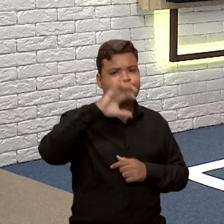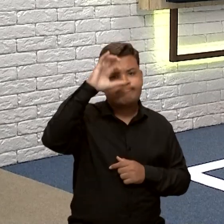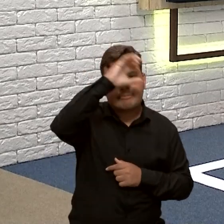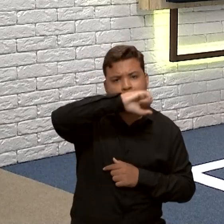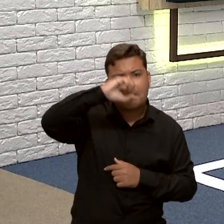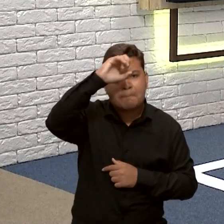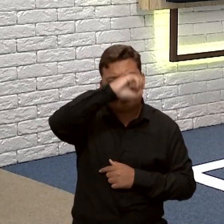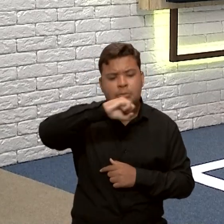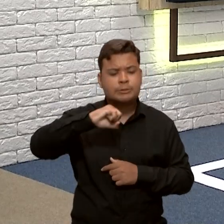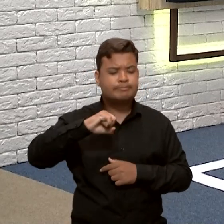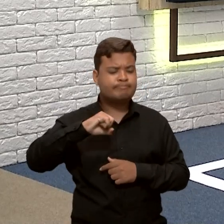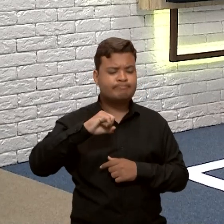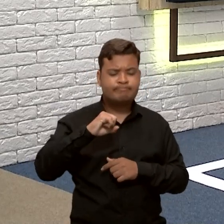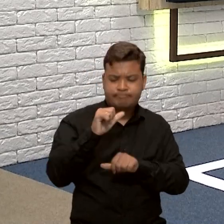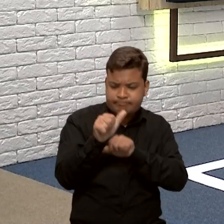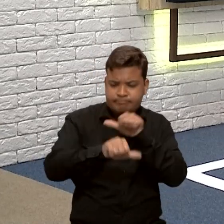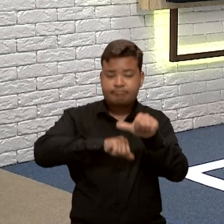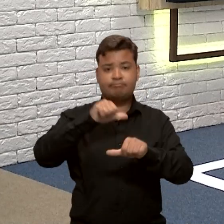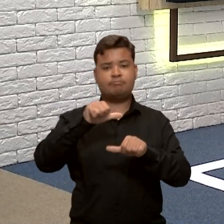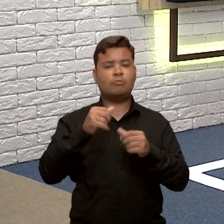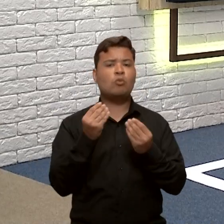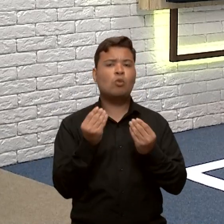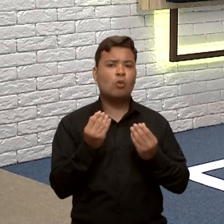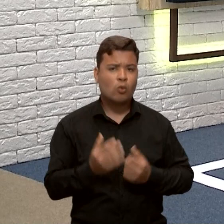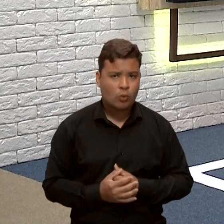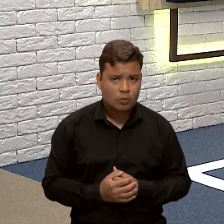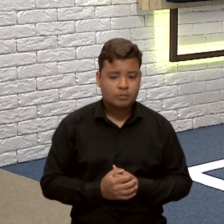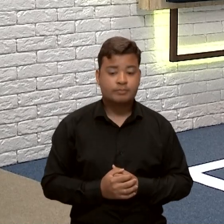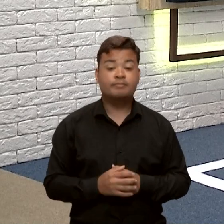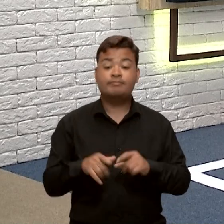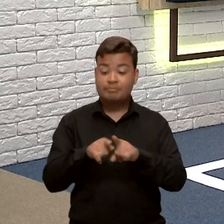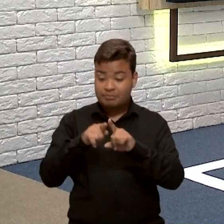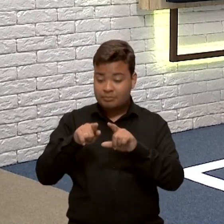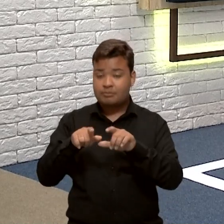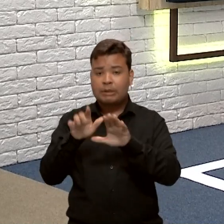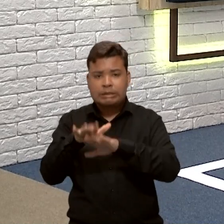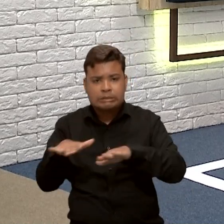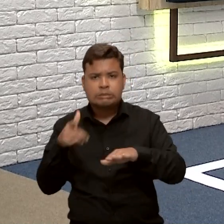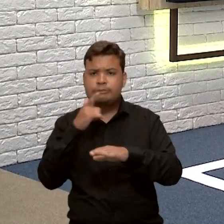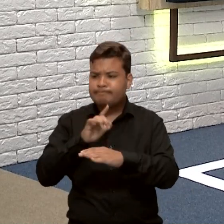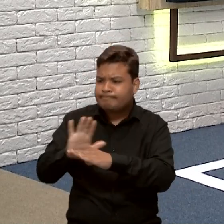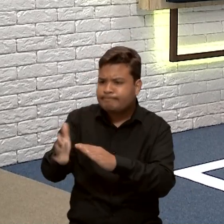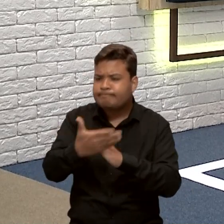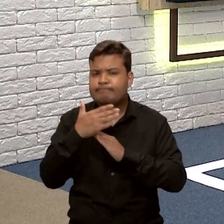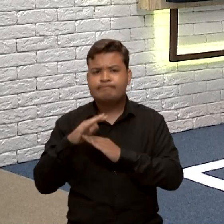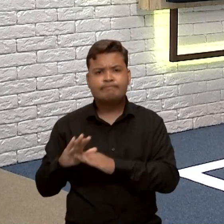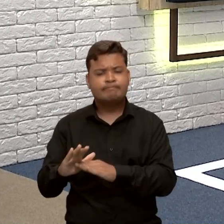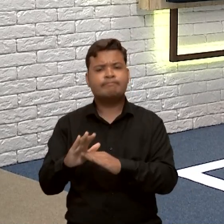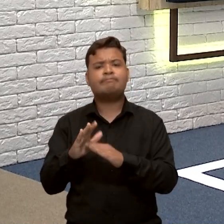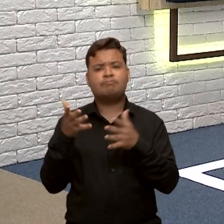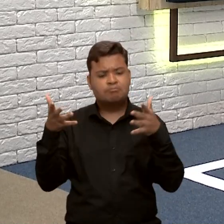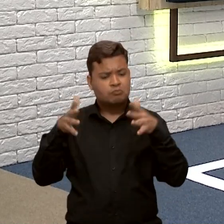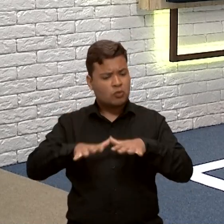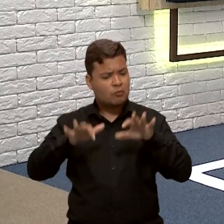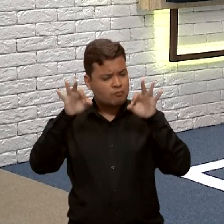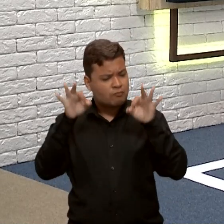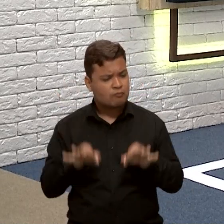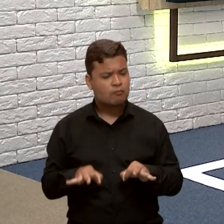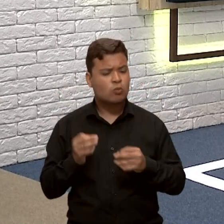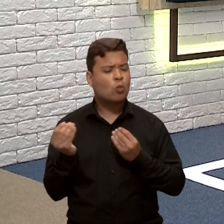Para criarem esse ambiente de uma efetiva inclusão, né, para todos, aqueles com e sem deficiência.